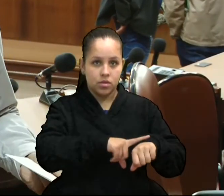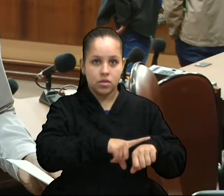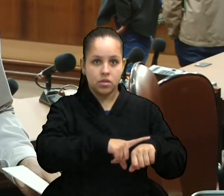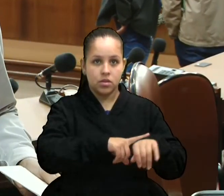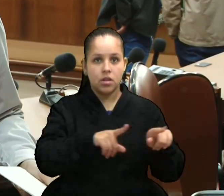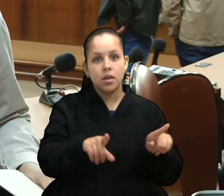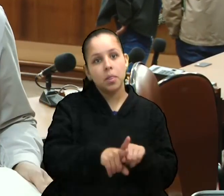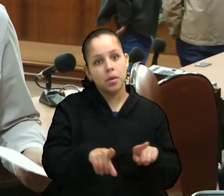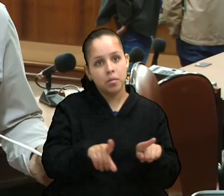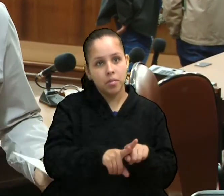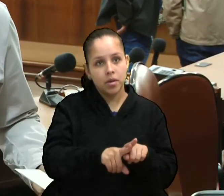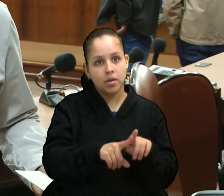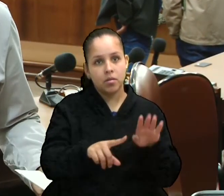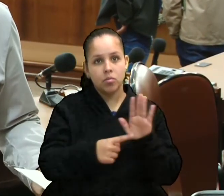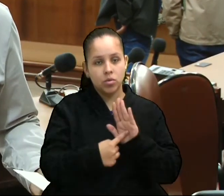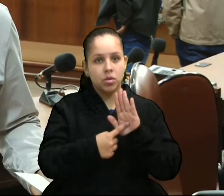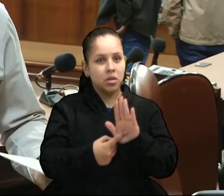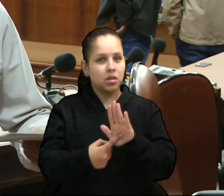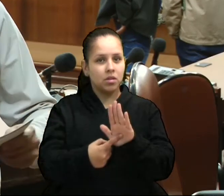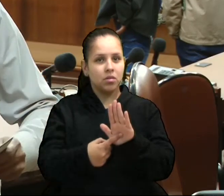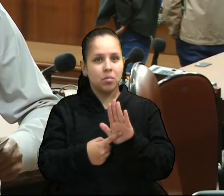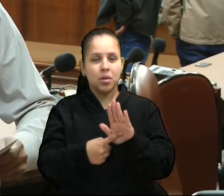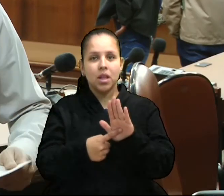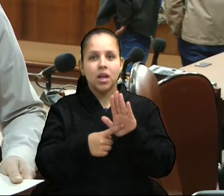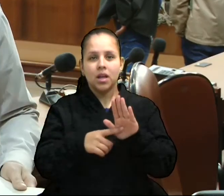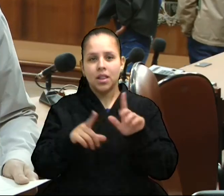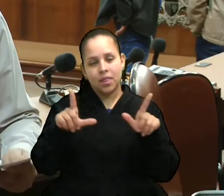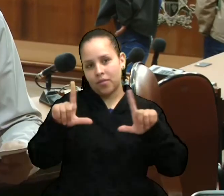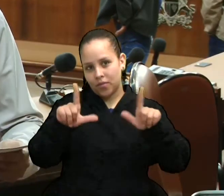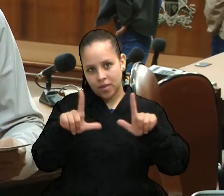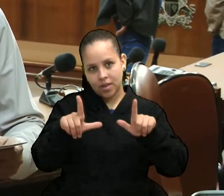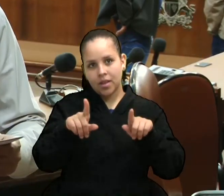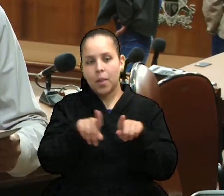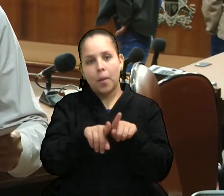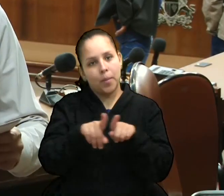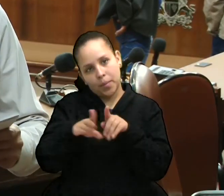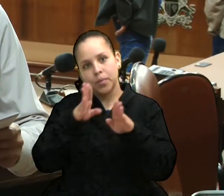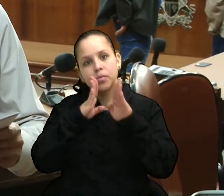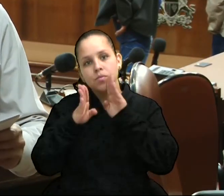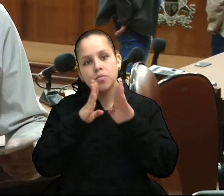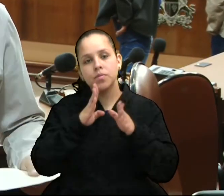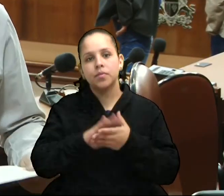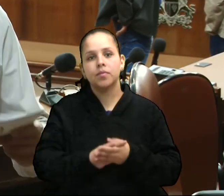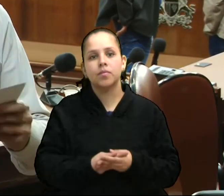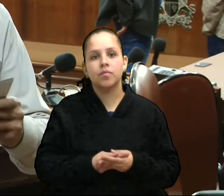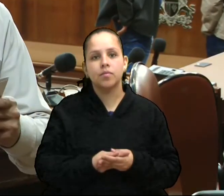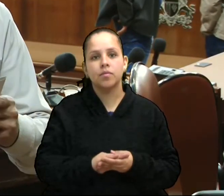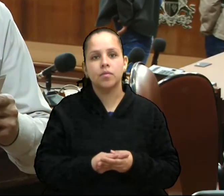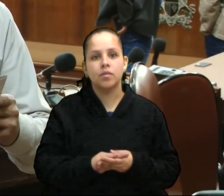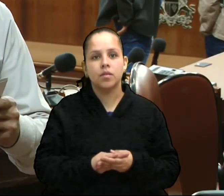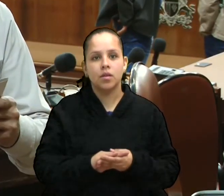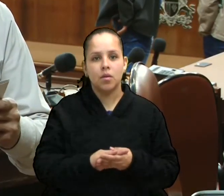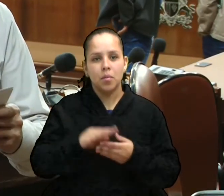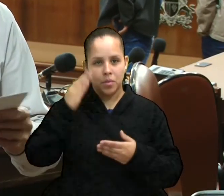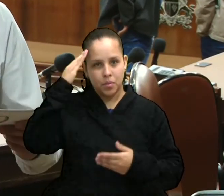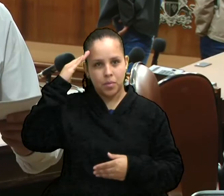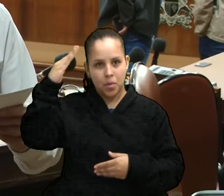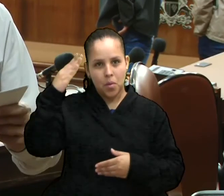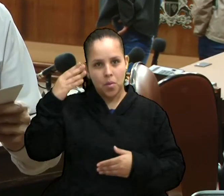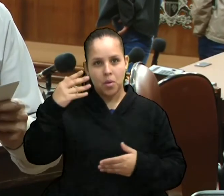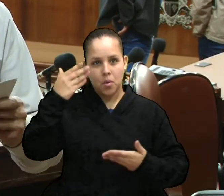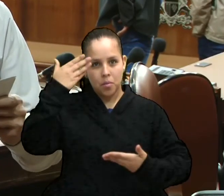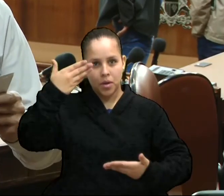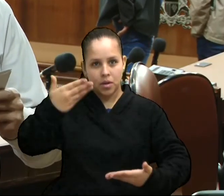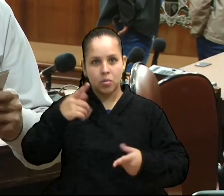também será transmitida pela TV Câmara Caxias e pelas redes sociais. Lembrando que o Comando Militar do Sul será homenageado em